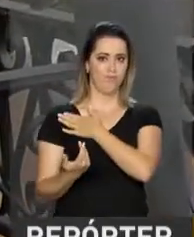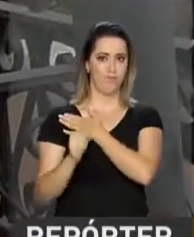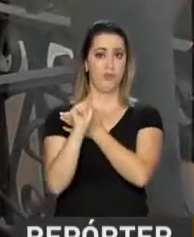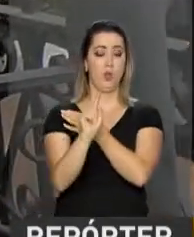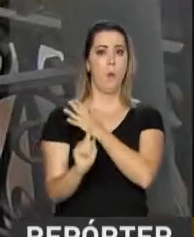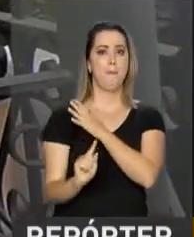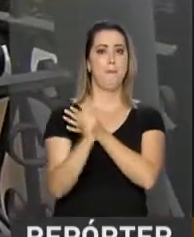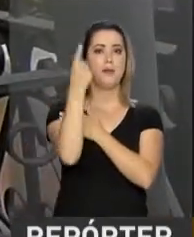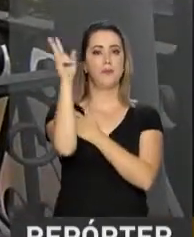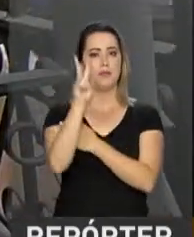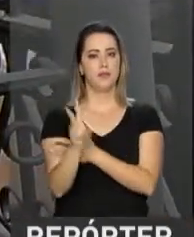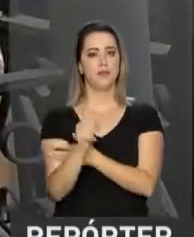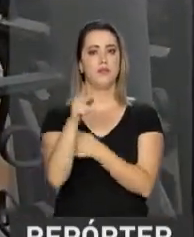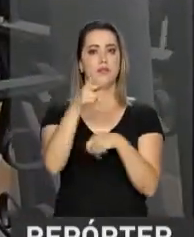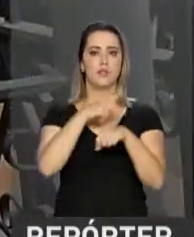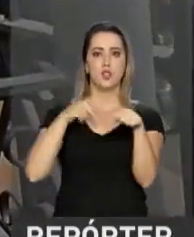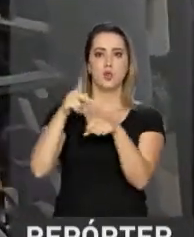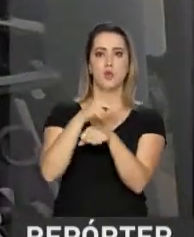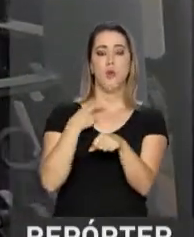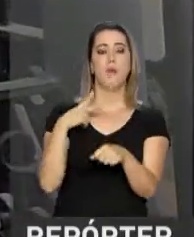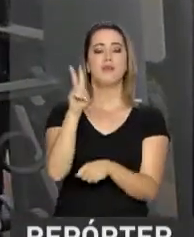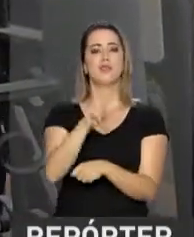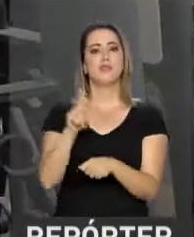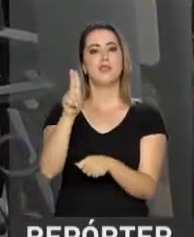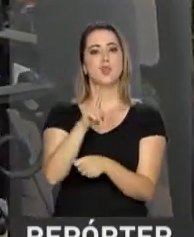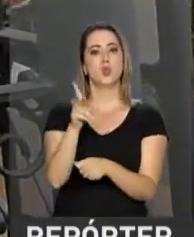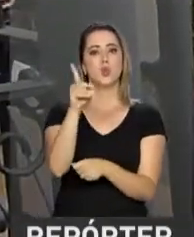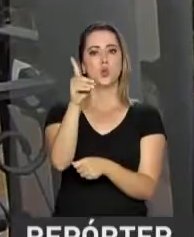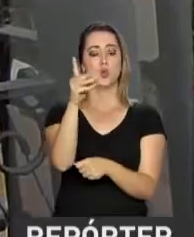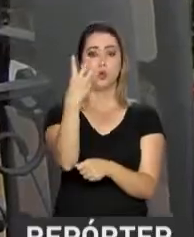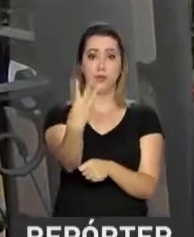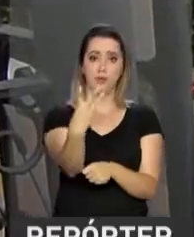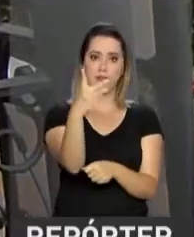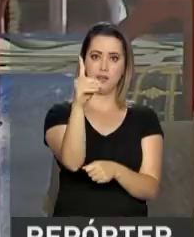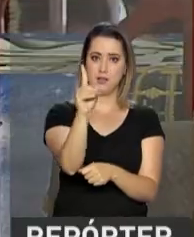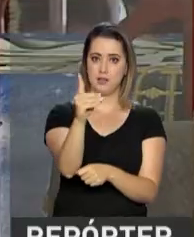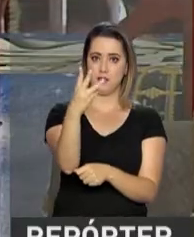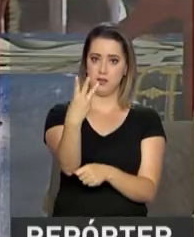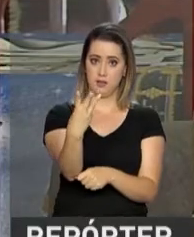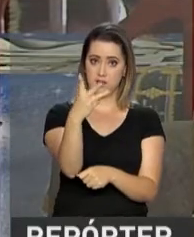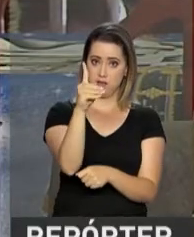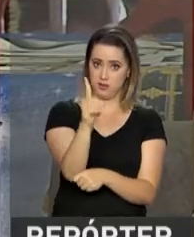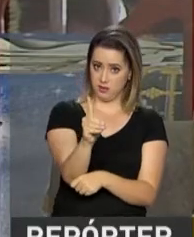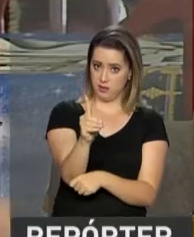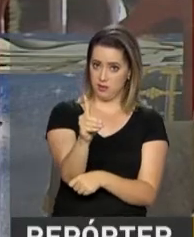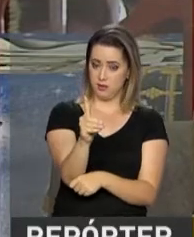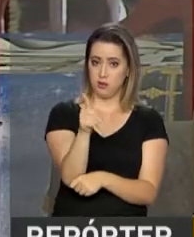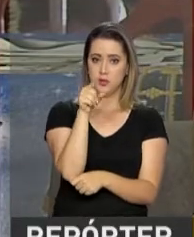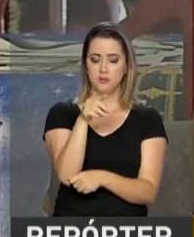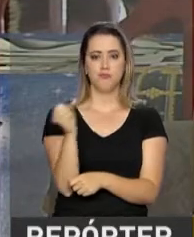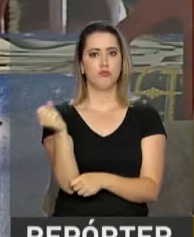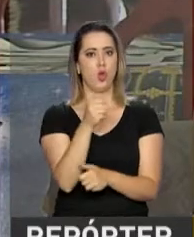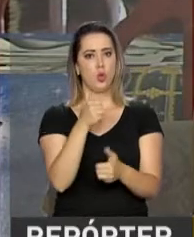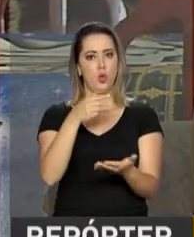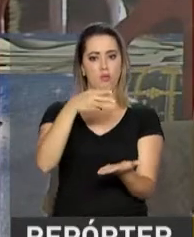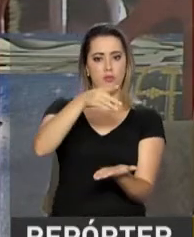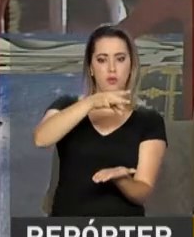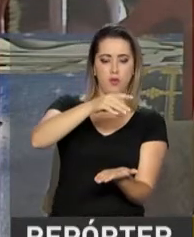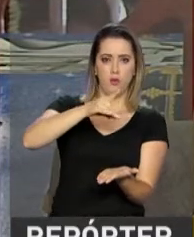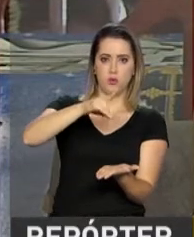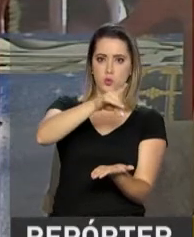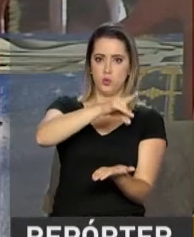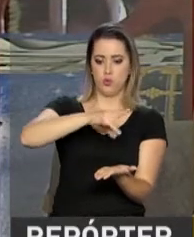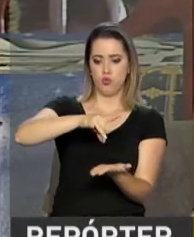no país a se beneficiar da tecnologia 3d para colocar uma prótese foi essa máquina nova que chegou